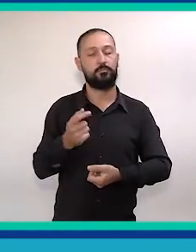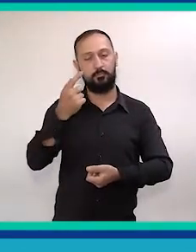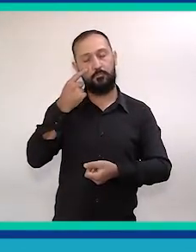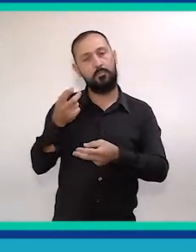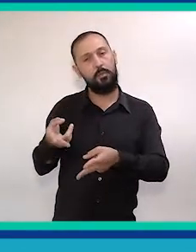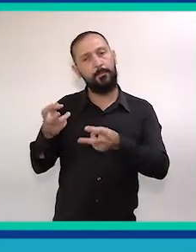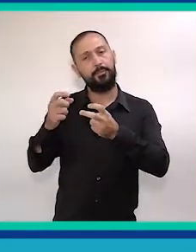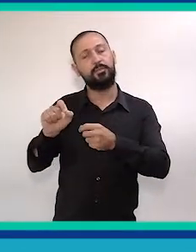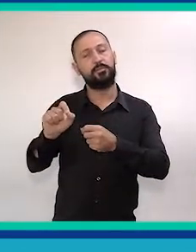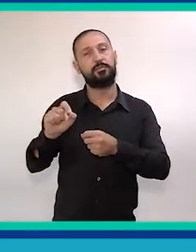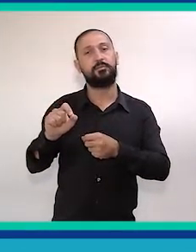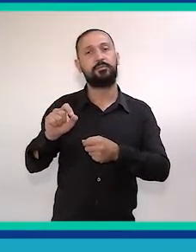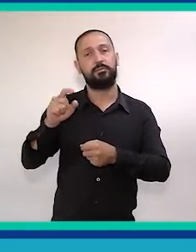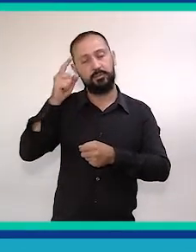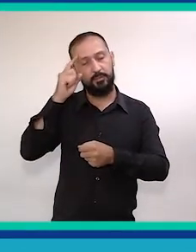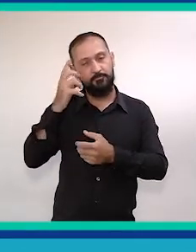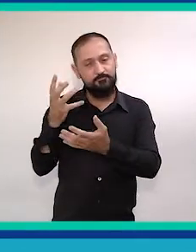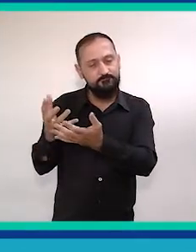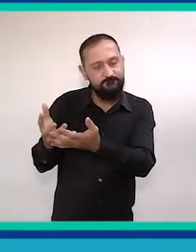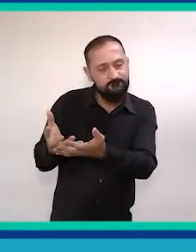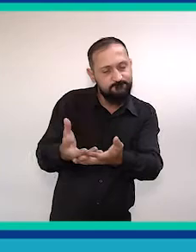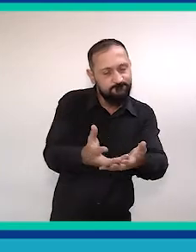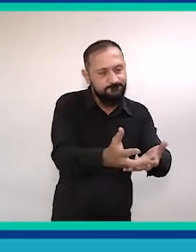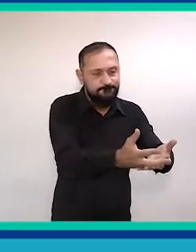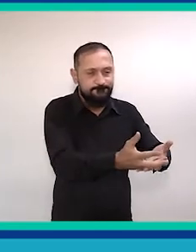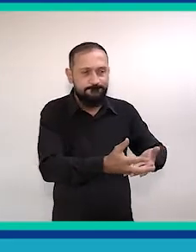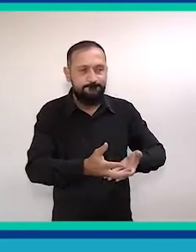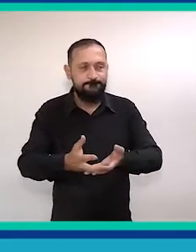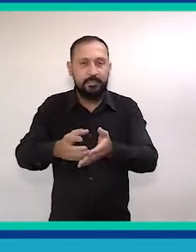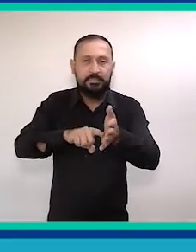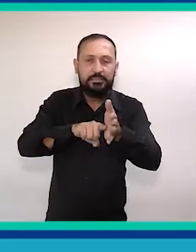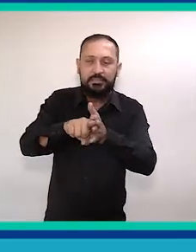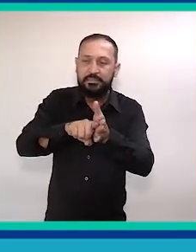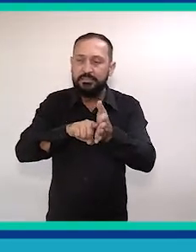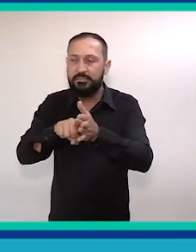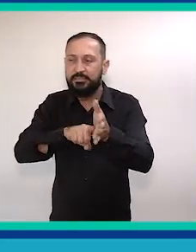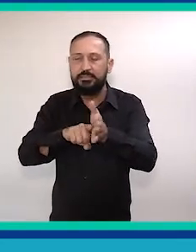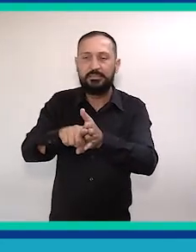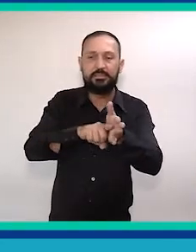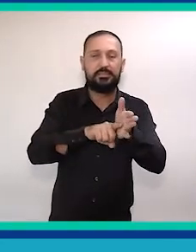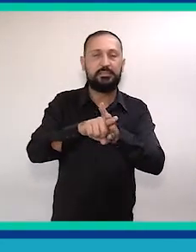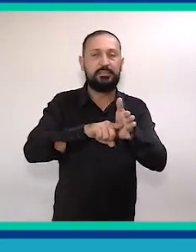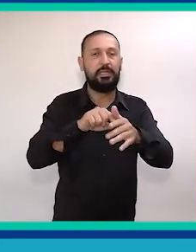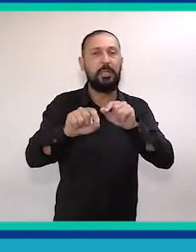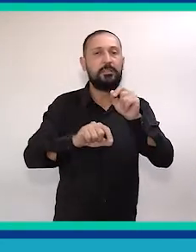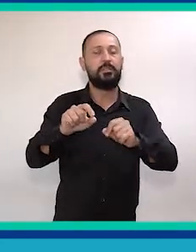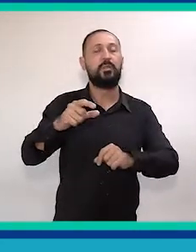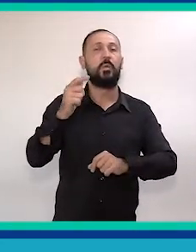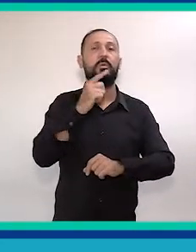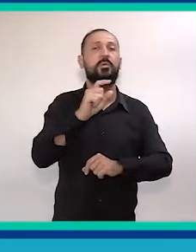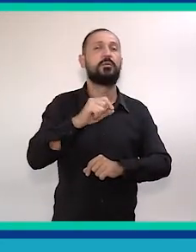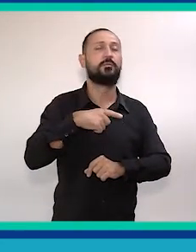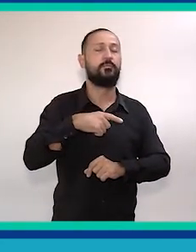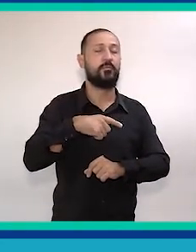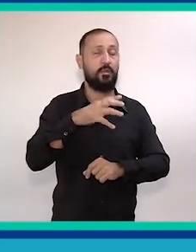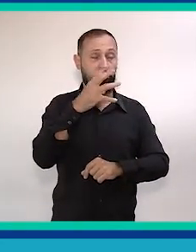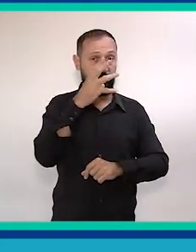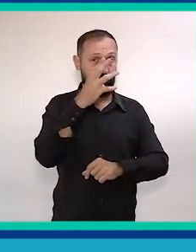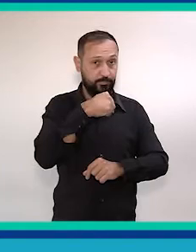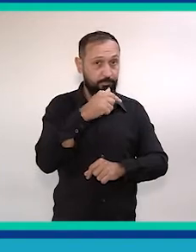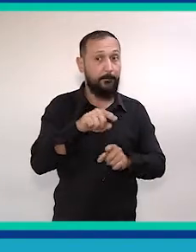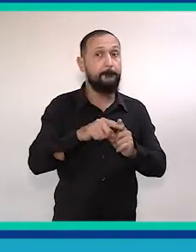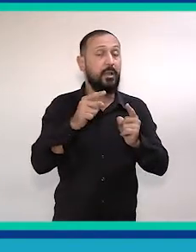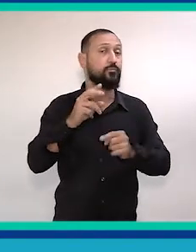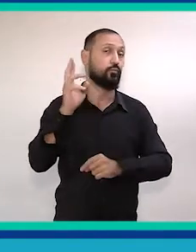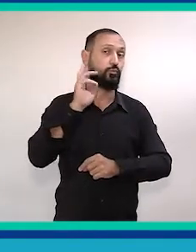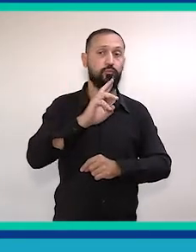farmacológicos. Então, dá para perceber que é um processo todo de garimpagem, de busca, que a gente acabou levando um